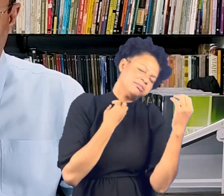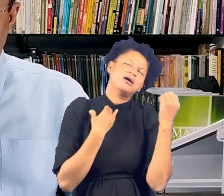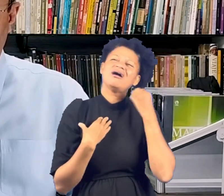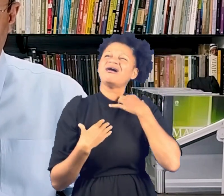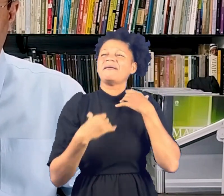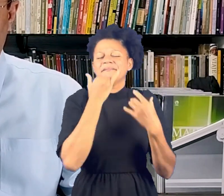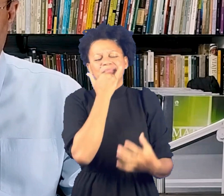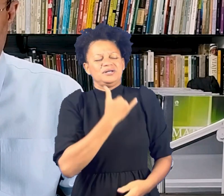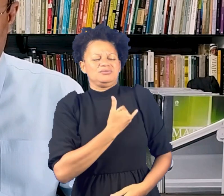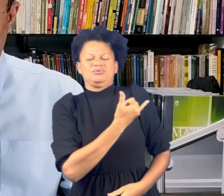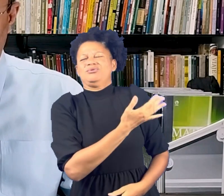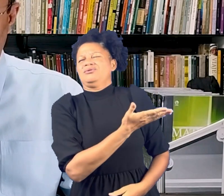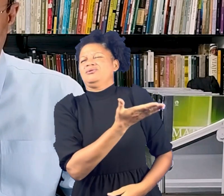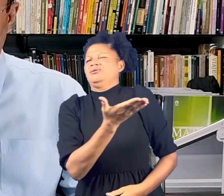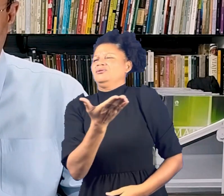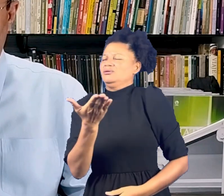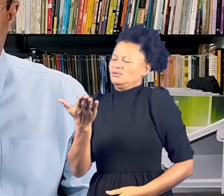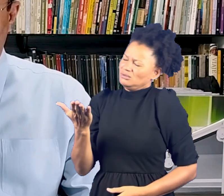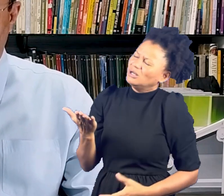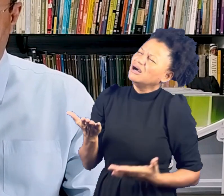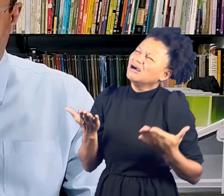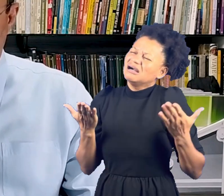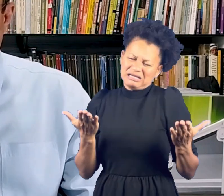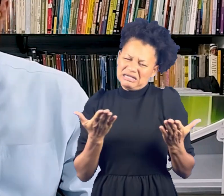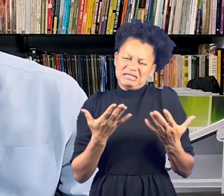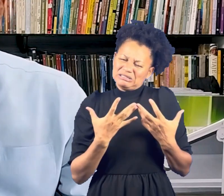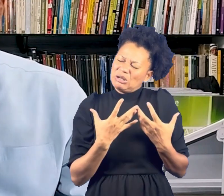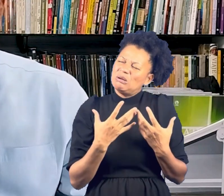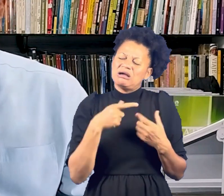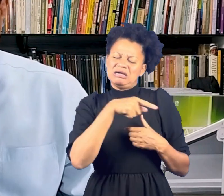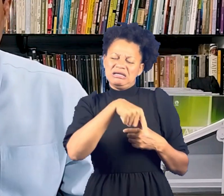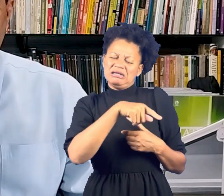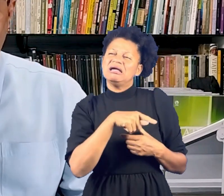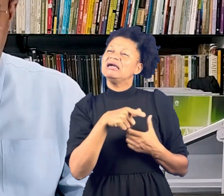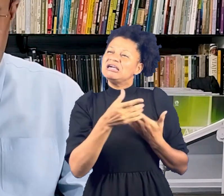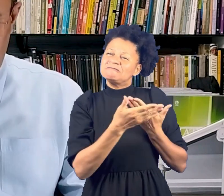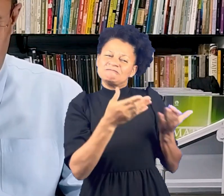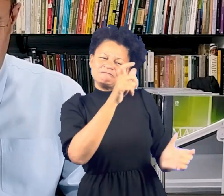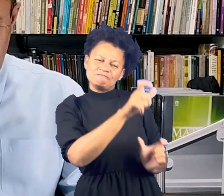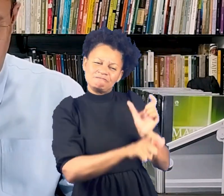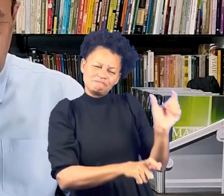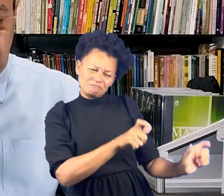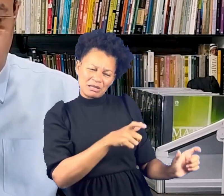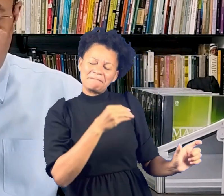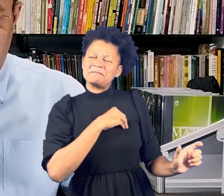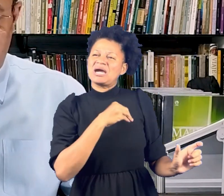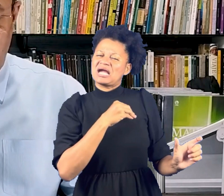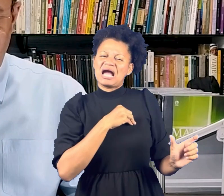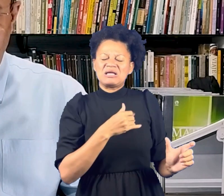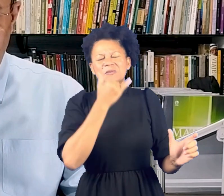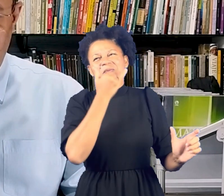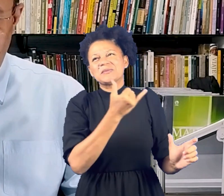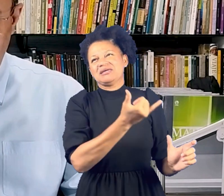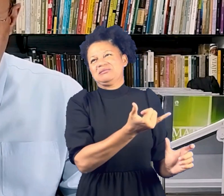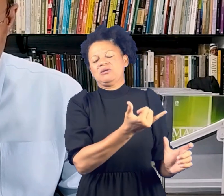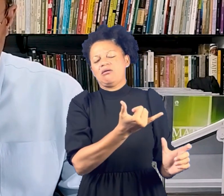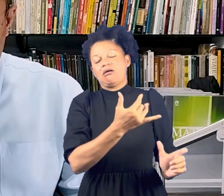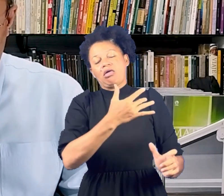lhes imputes este pecado. E tendo dito isto, adormeceu.